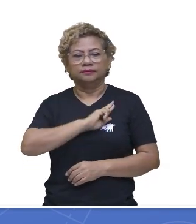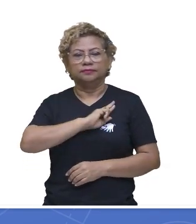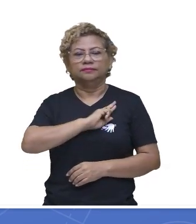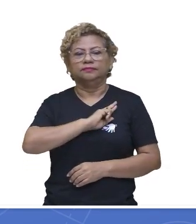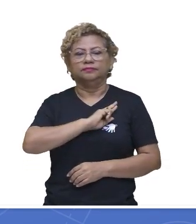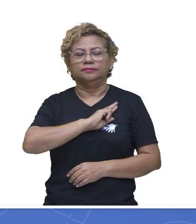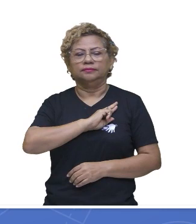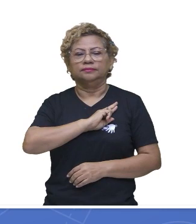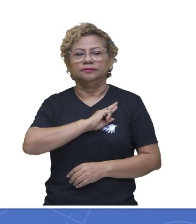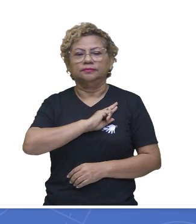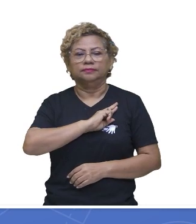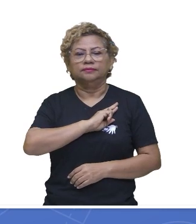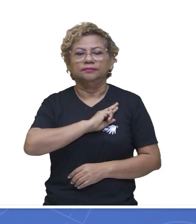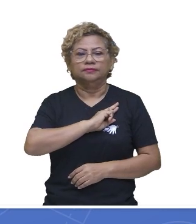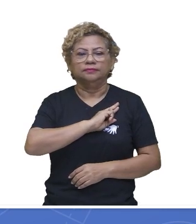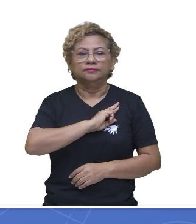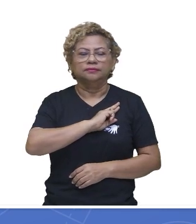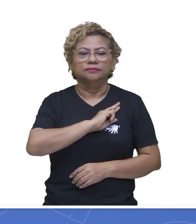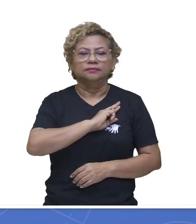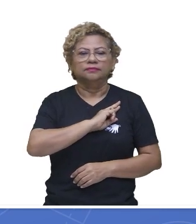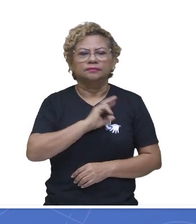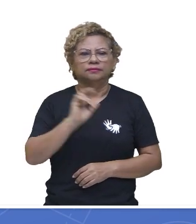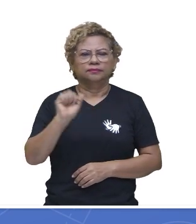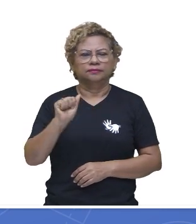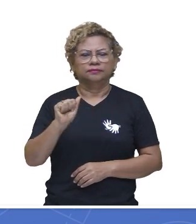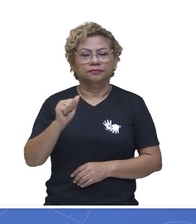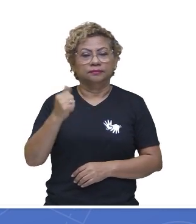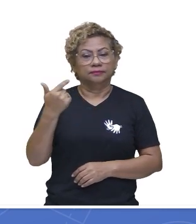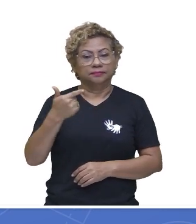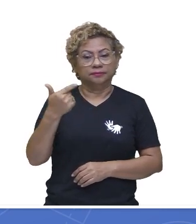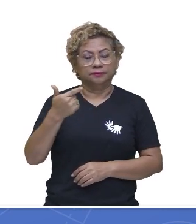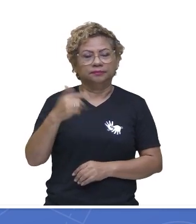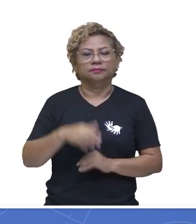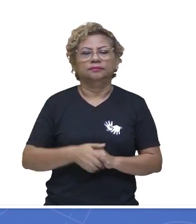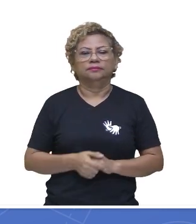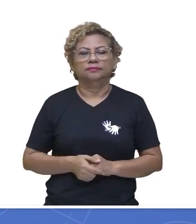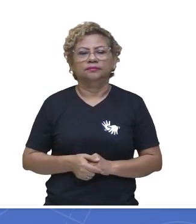tá? Deixa eu ver aqui um pouquinho mais acima.